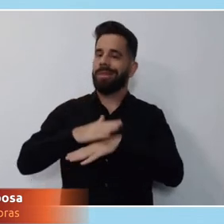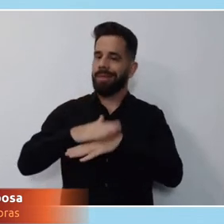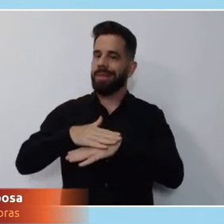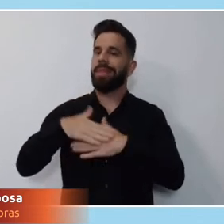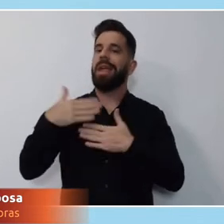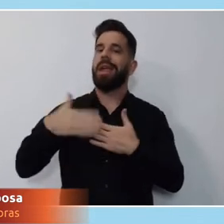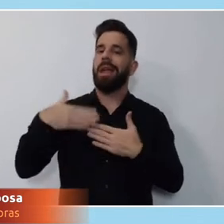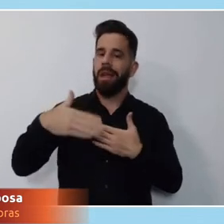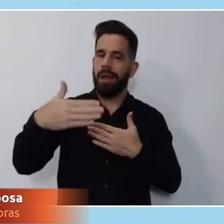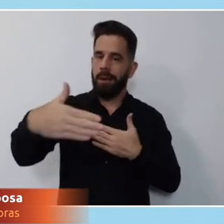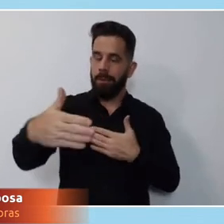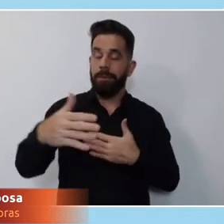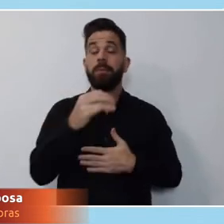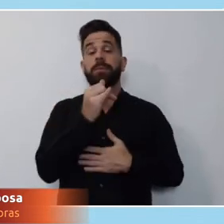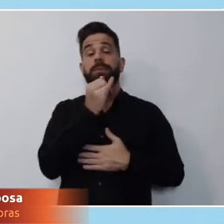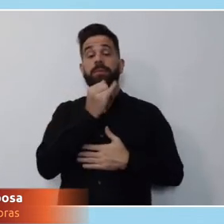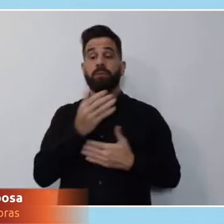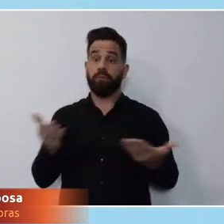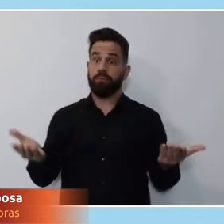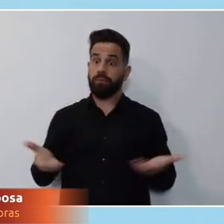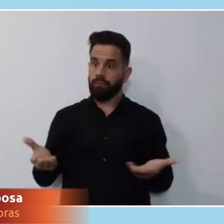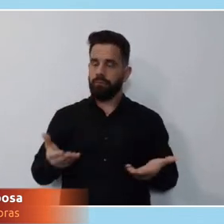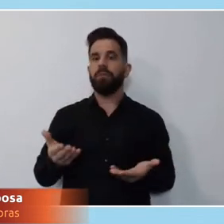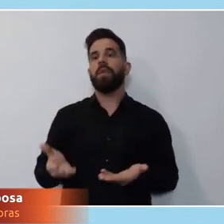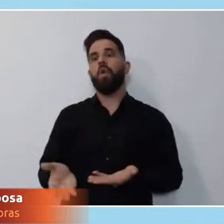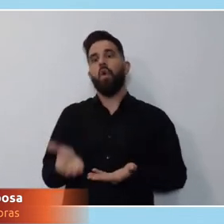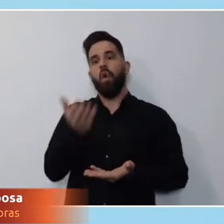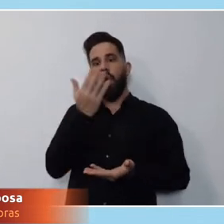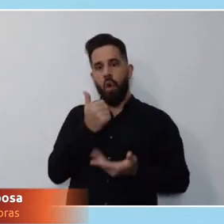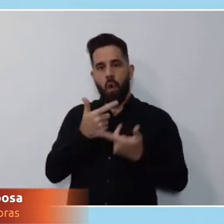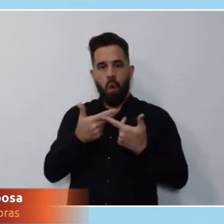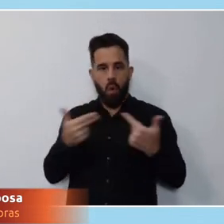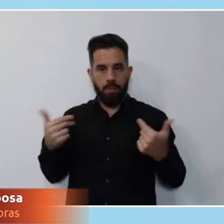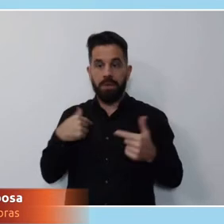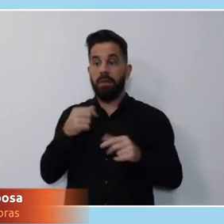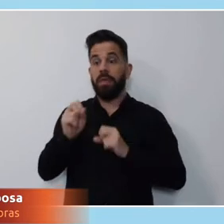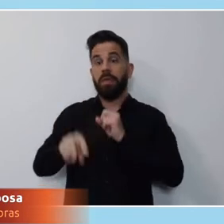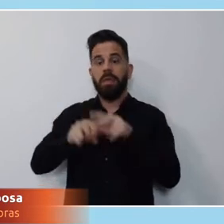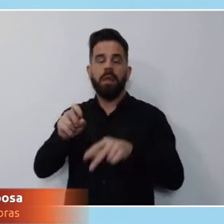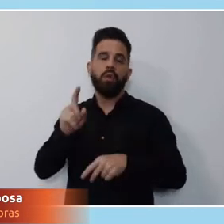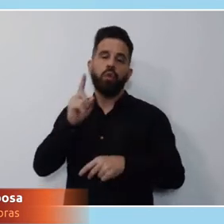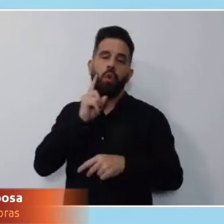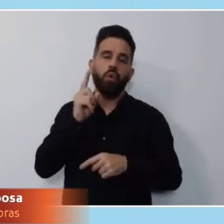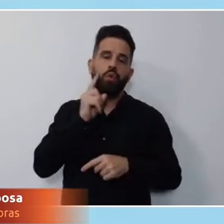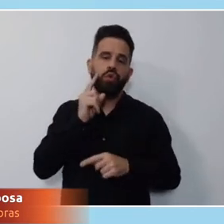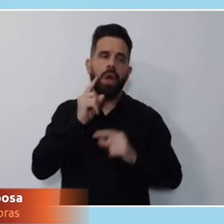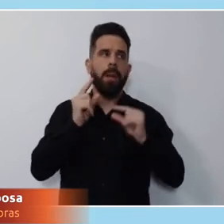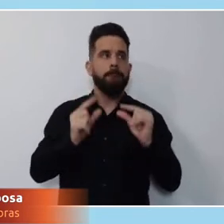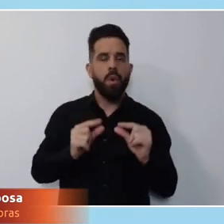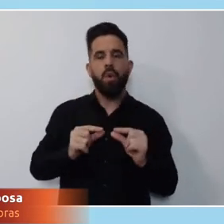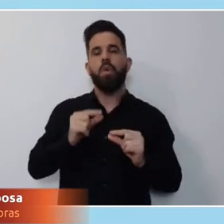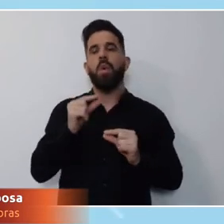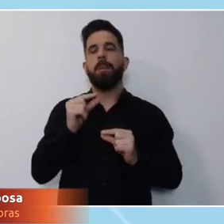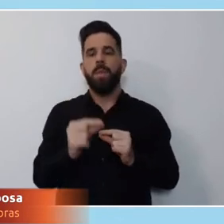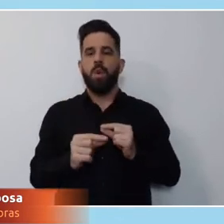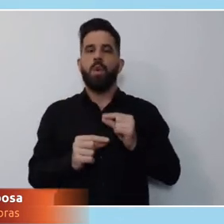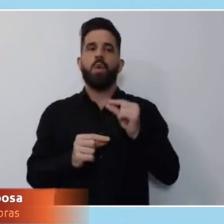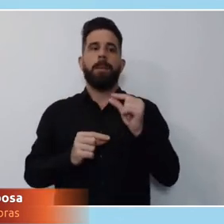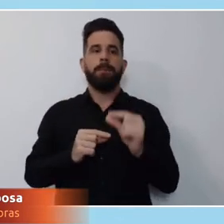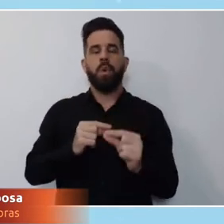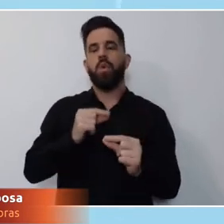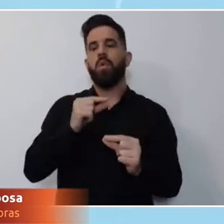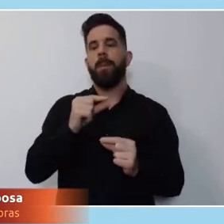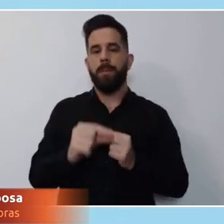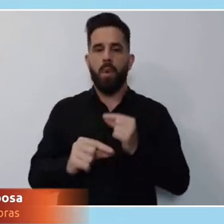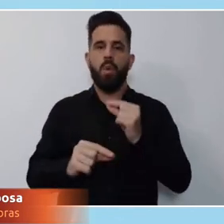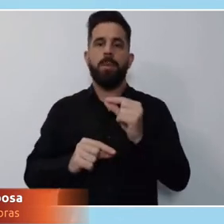consumindo aquele produto que tem agrotóxico, vamos supor, todos os dias, com pequenas concentrações ou quantidades. Então,